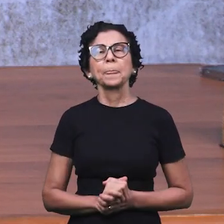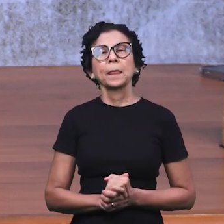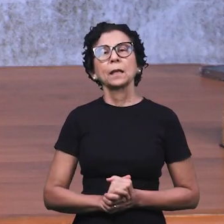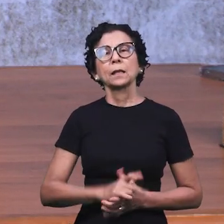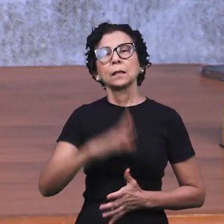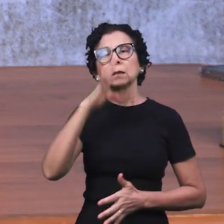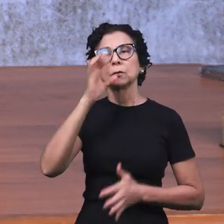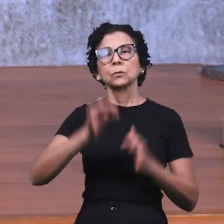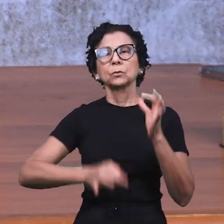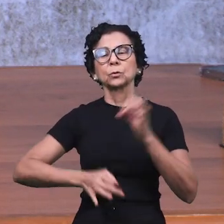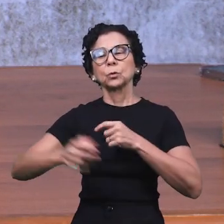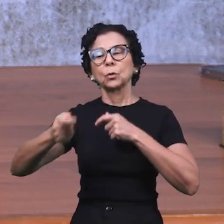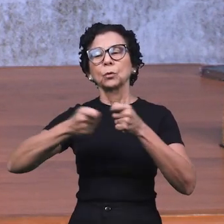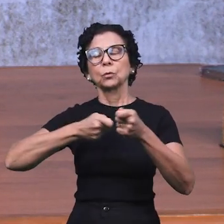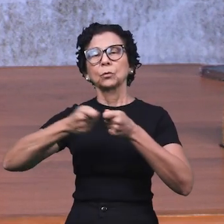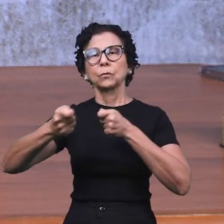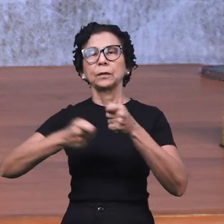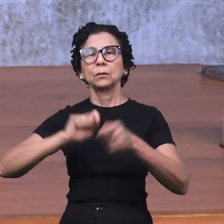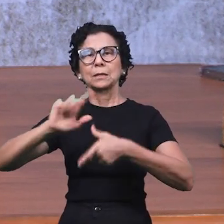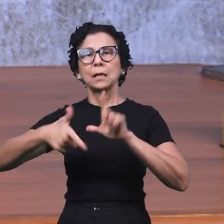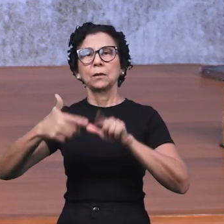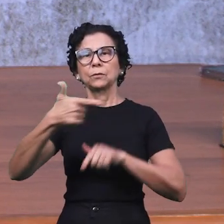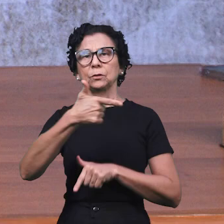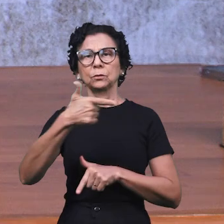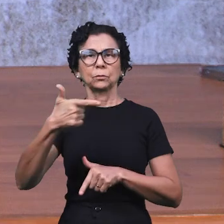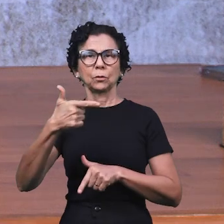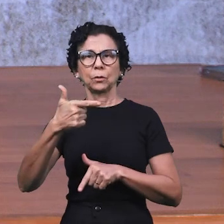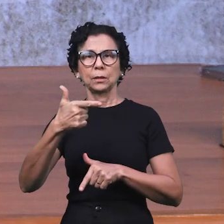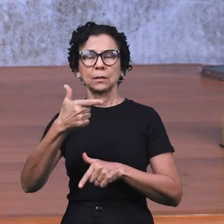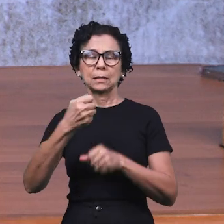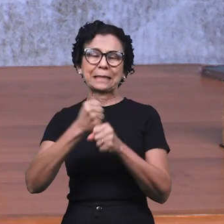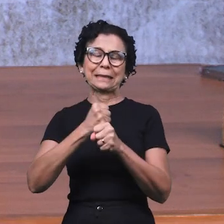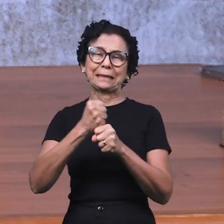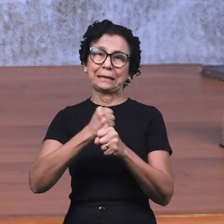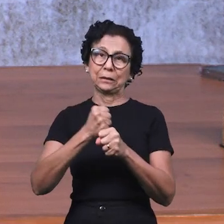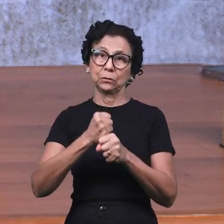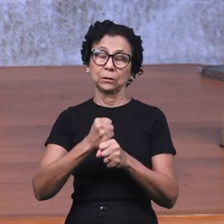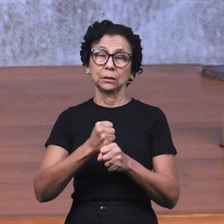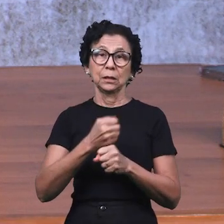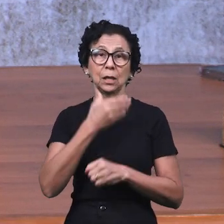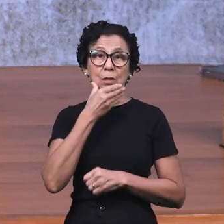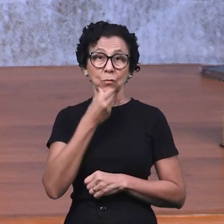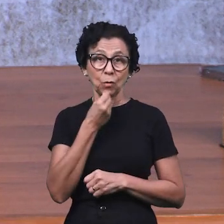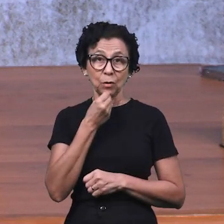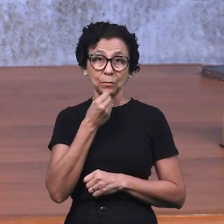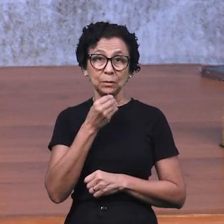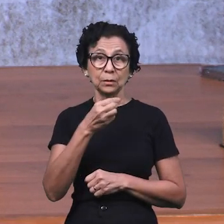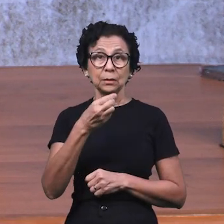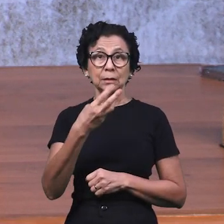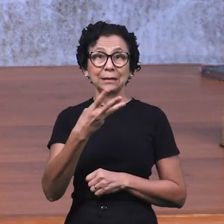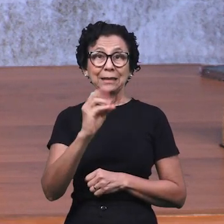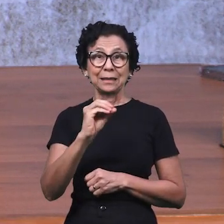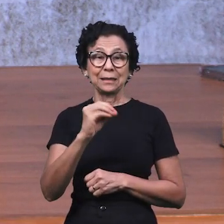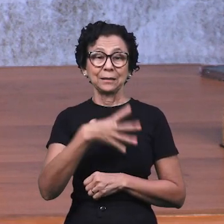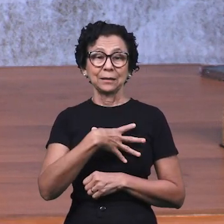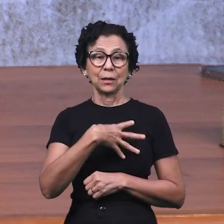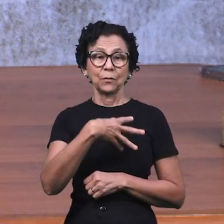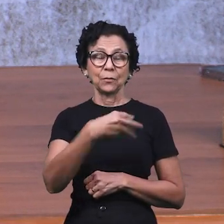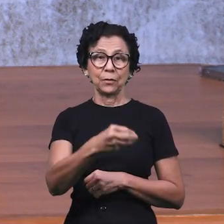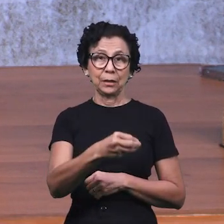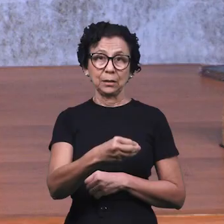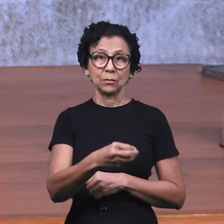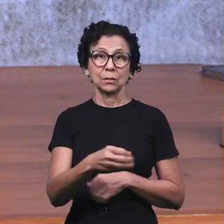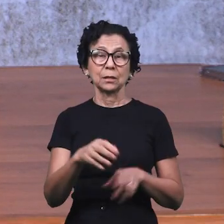Israel 22 anos. E tinha este 30 filhos, que cavalgavam sobre